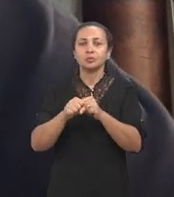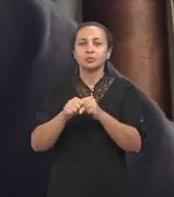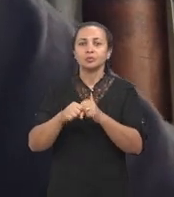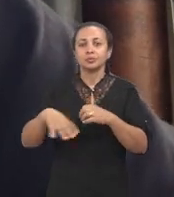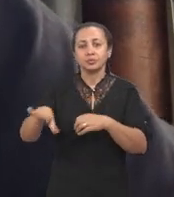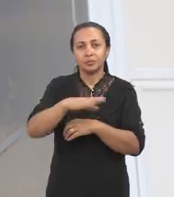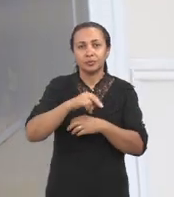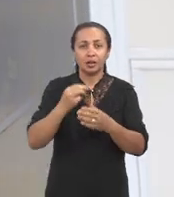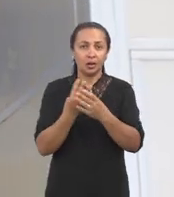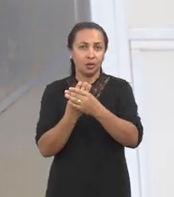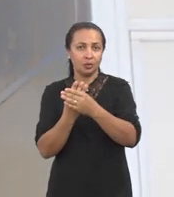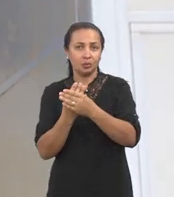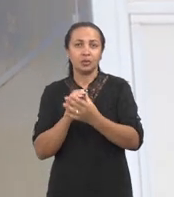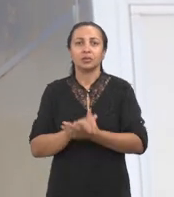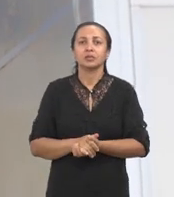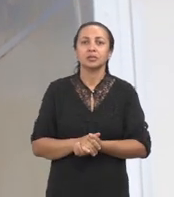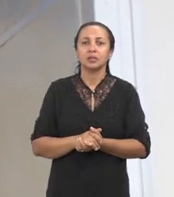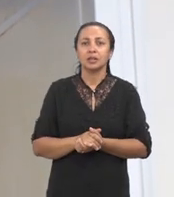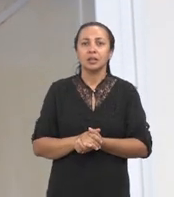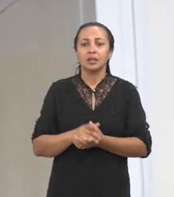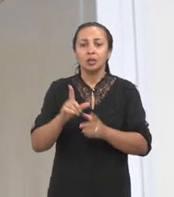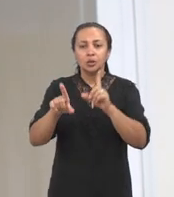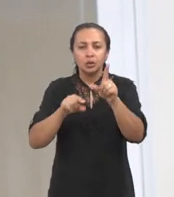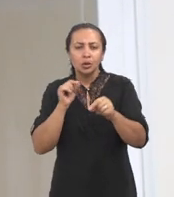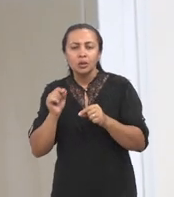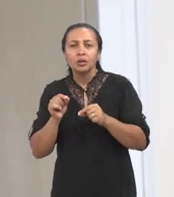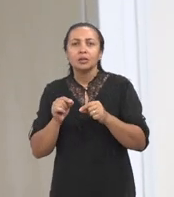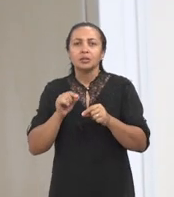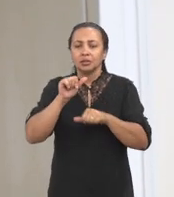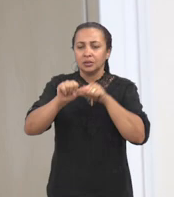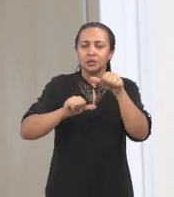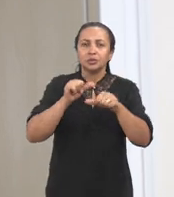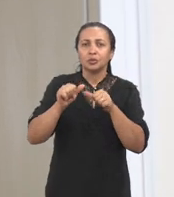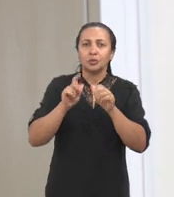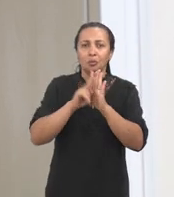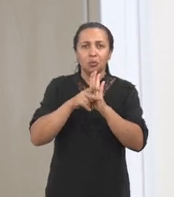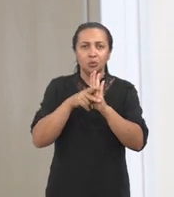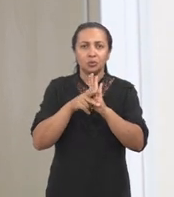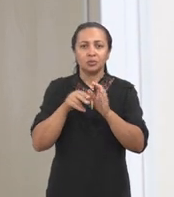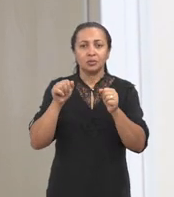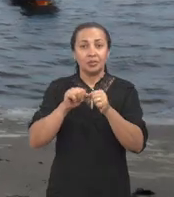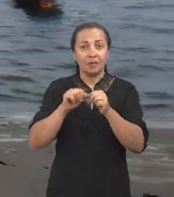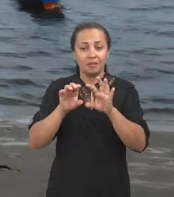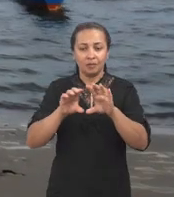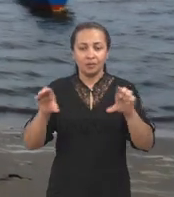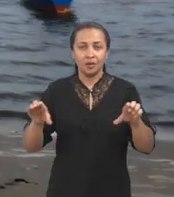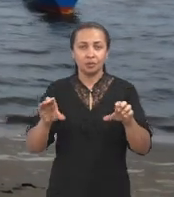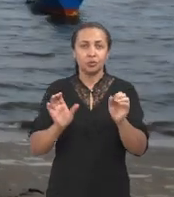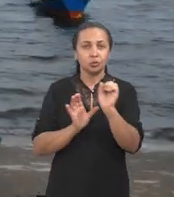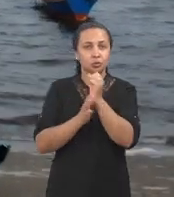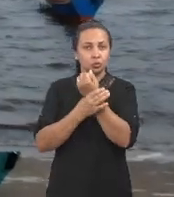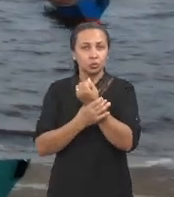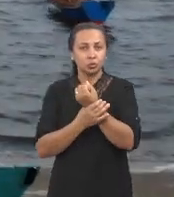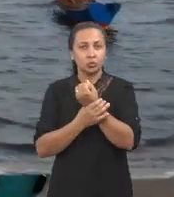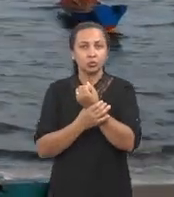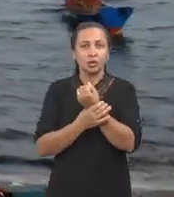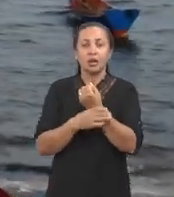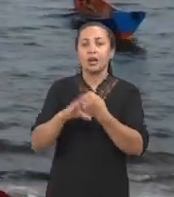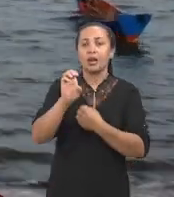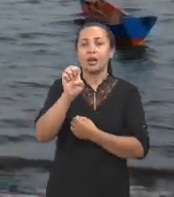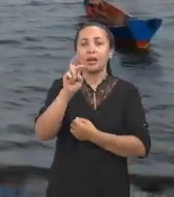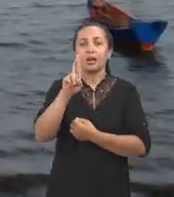e análise de bacias da Universidade Federal de Sergipe decidimos desenvolver o projeto denominado faixas de proteção